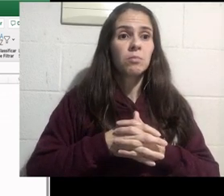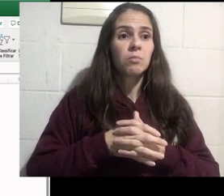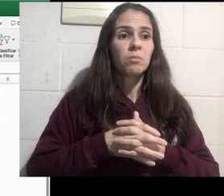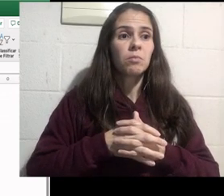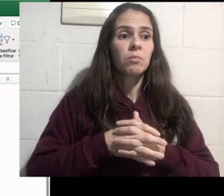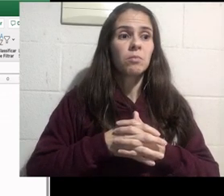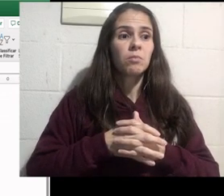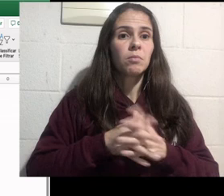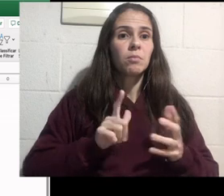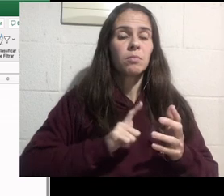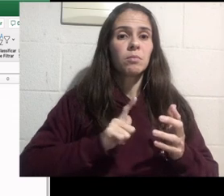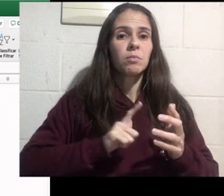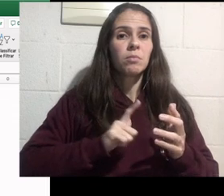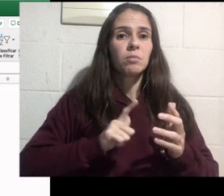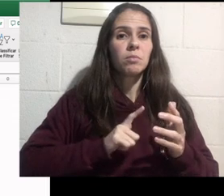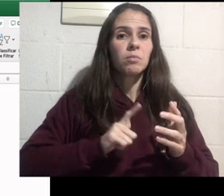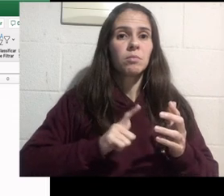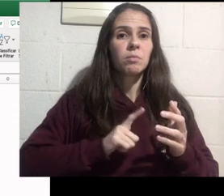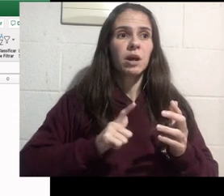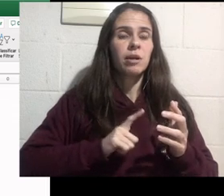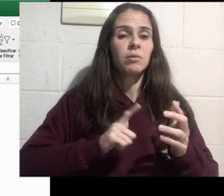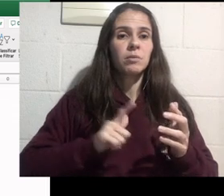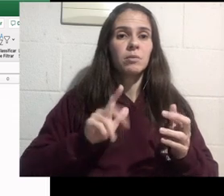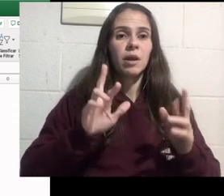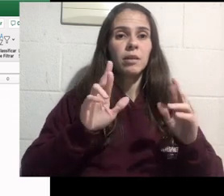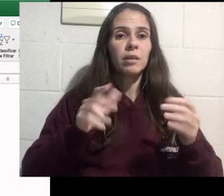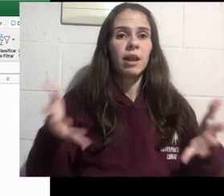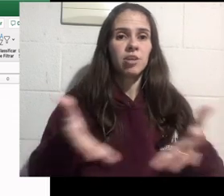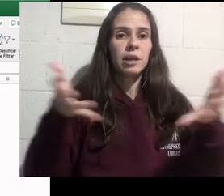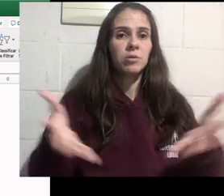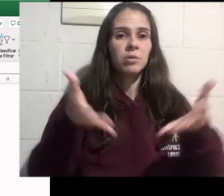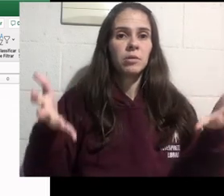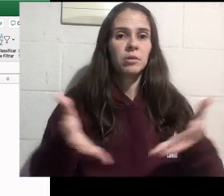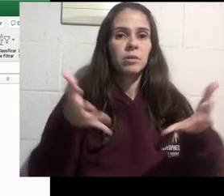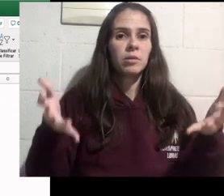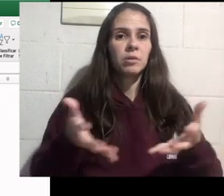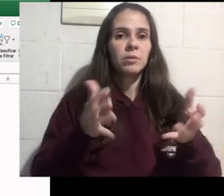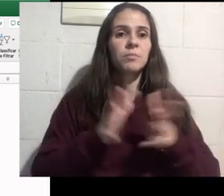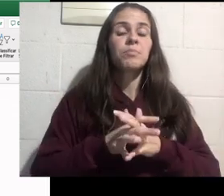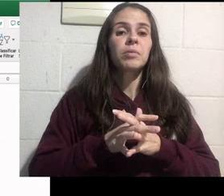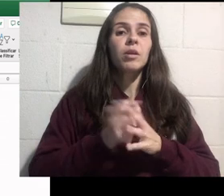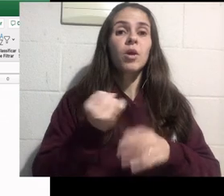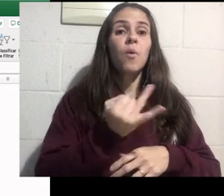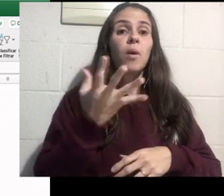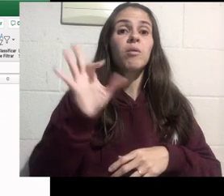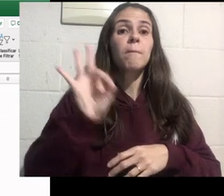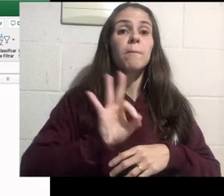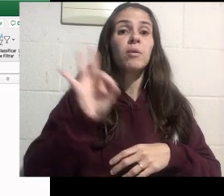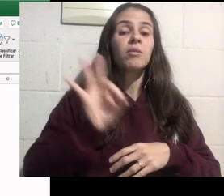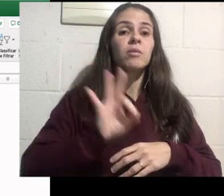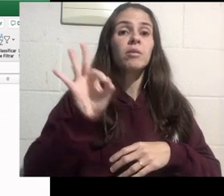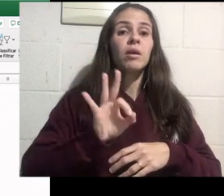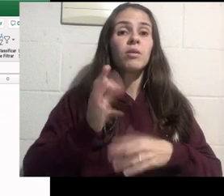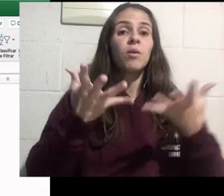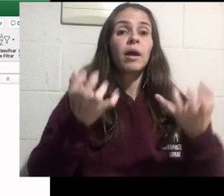aqui a gente tem a rentabilidade, tá? Aqui a rentabilidade, a gente precisa só definir isso daqui, ó. Em quantos por cento a gente